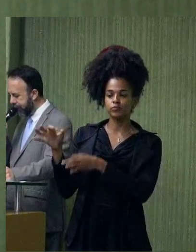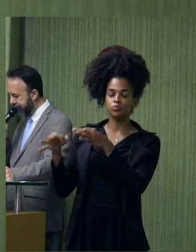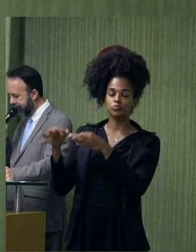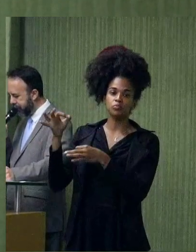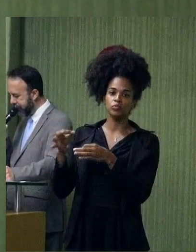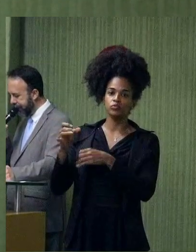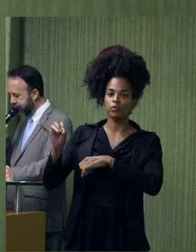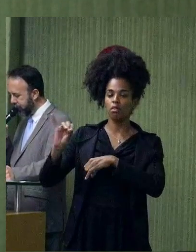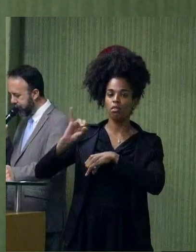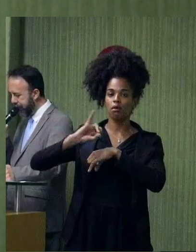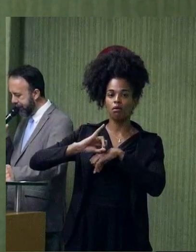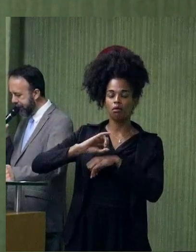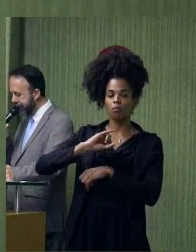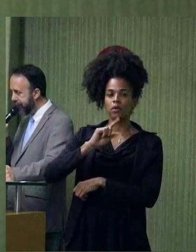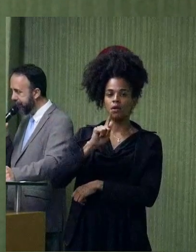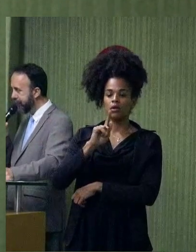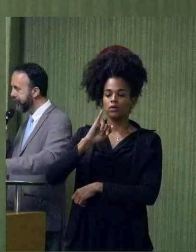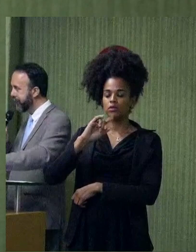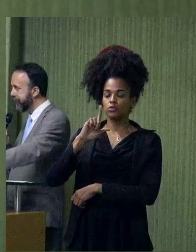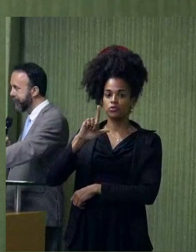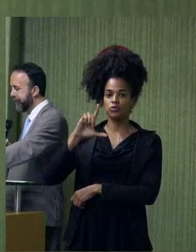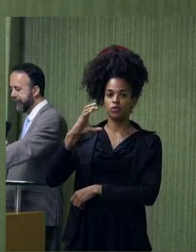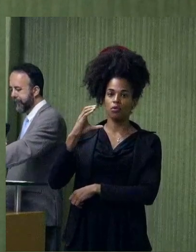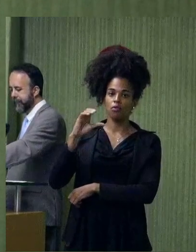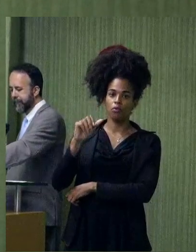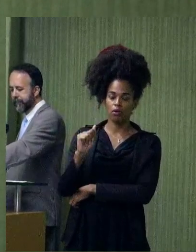de Almeida Vasconcelos de Miranda